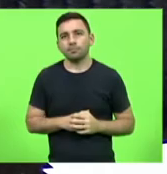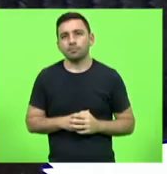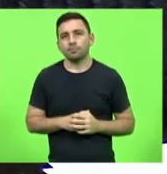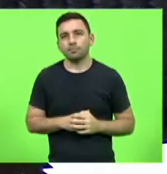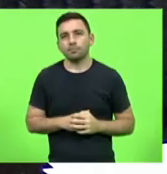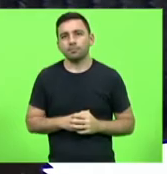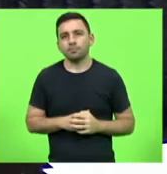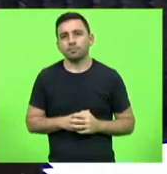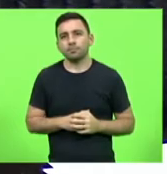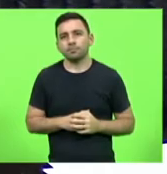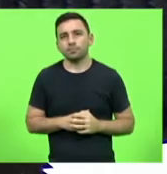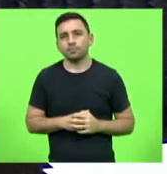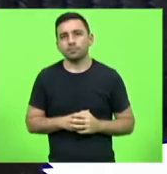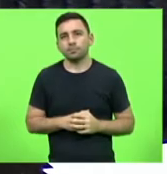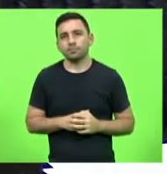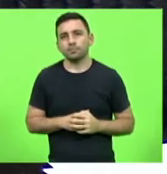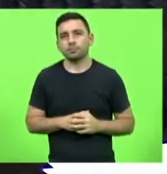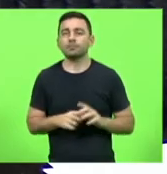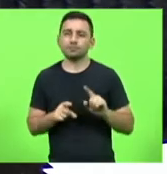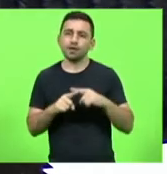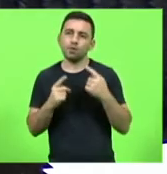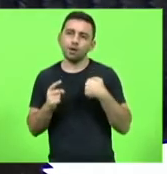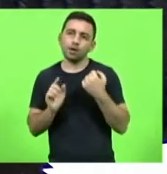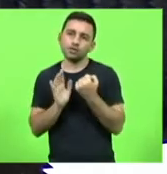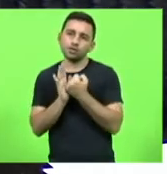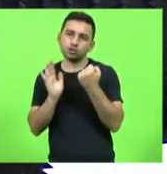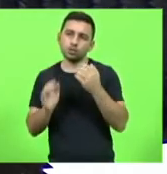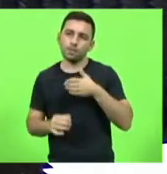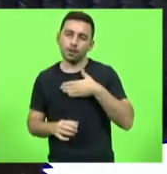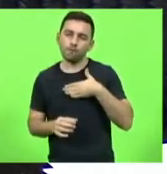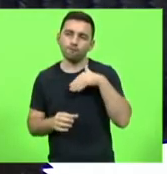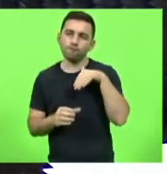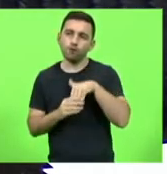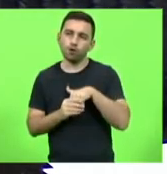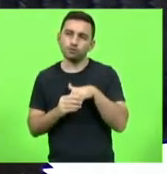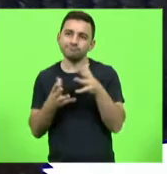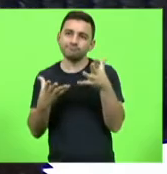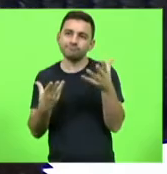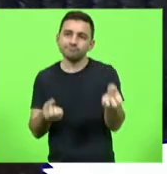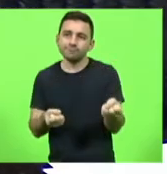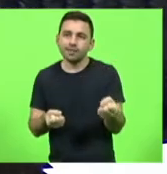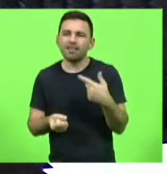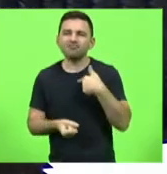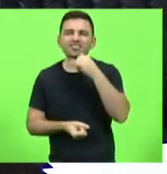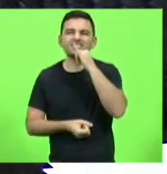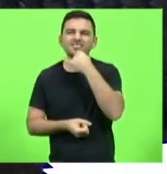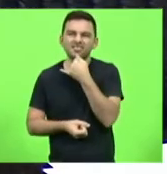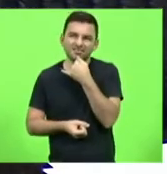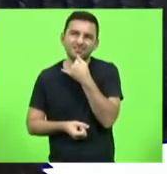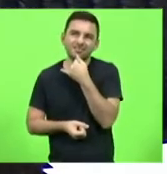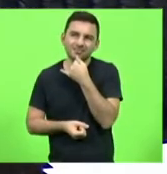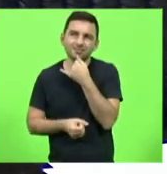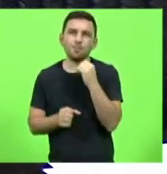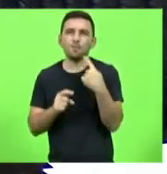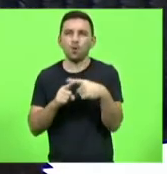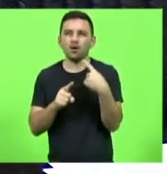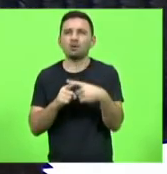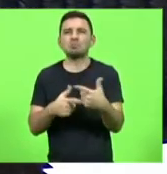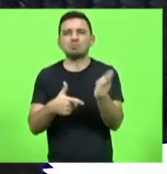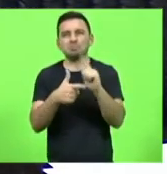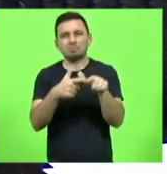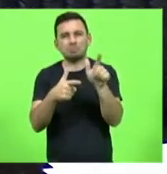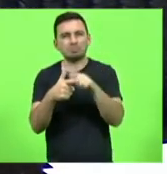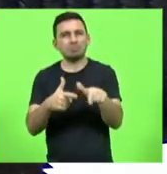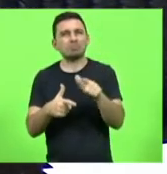deputado. Então, registro aqui o meu voto, claro, é favorável, mas eu fico triste porque uma tremenda presepada de um